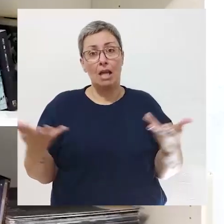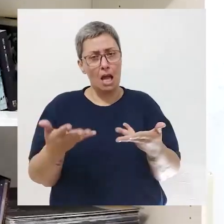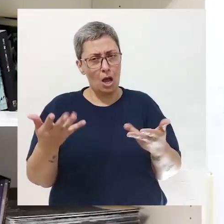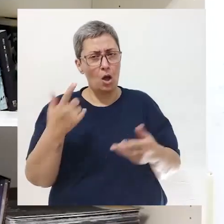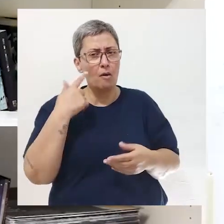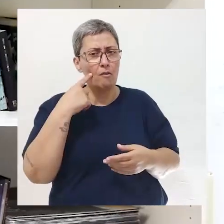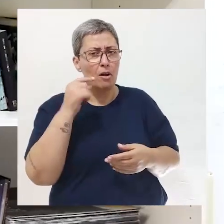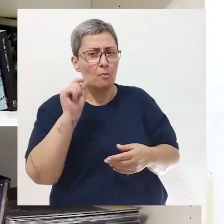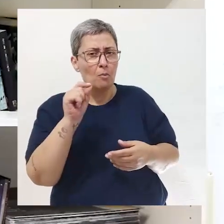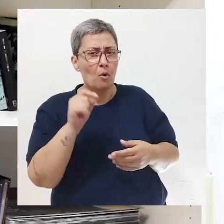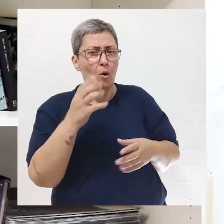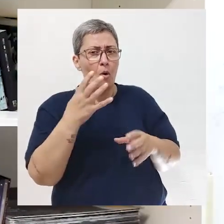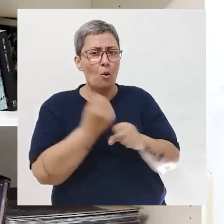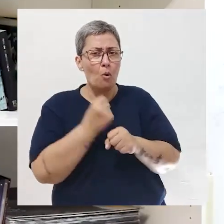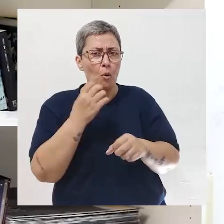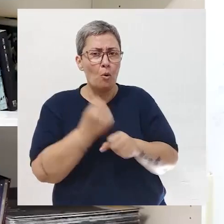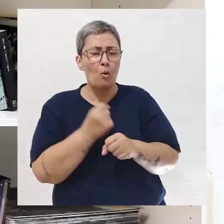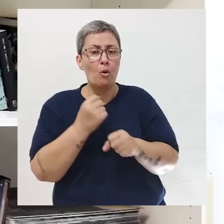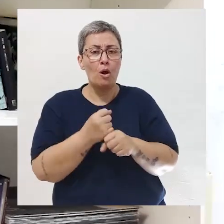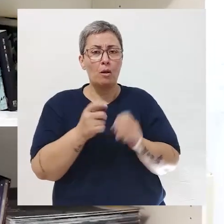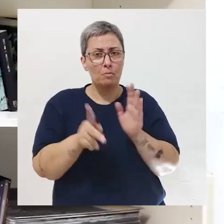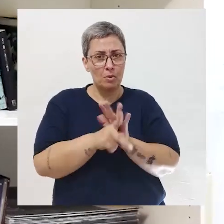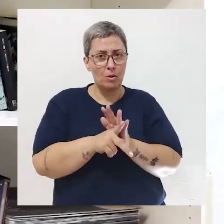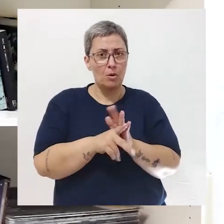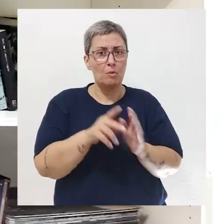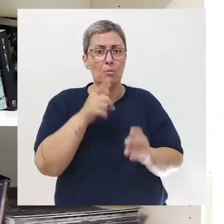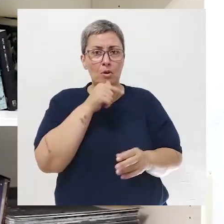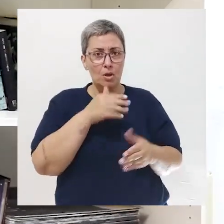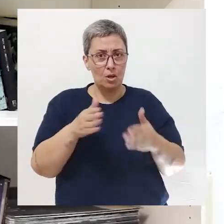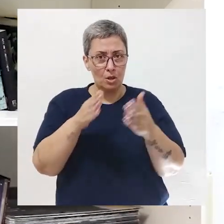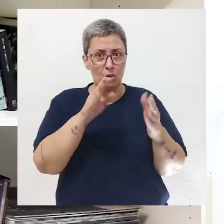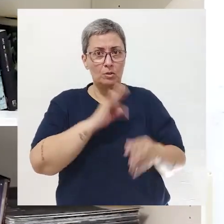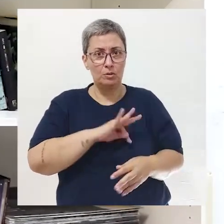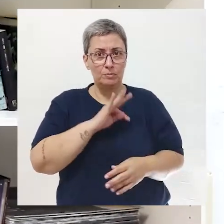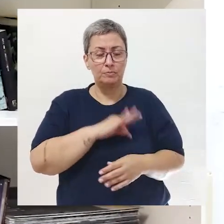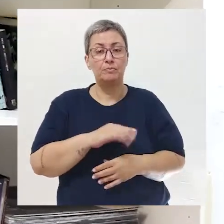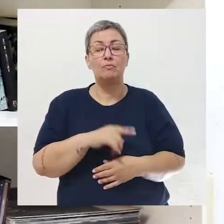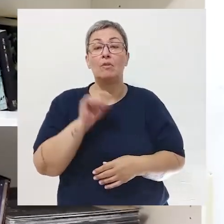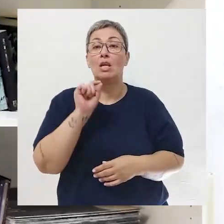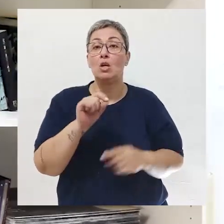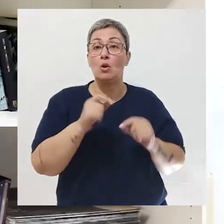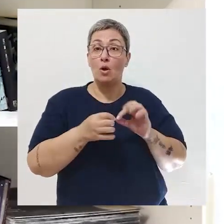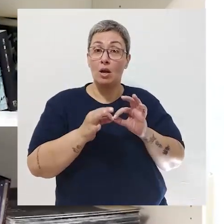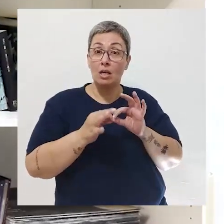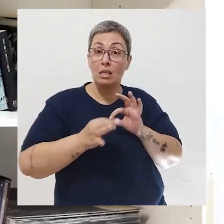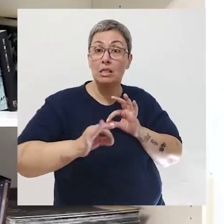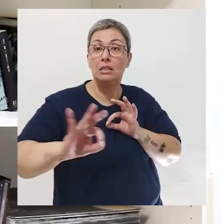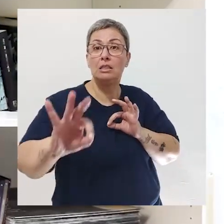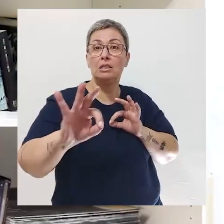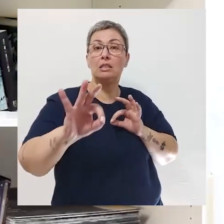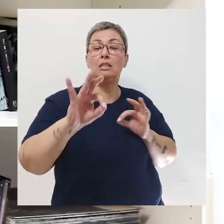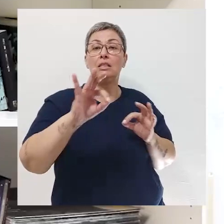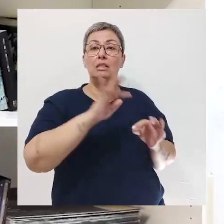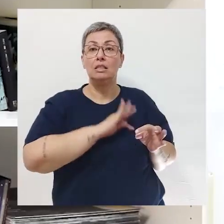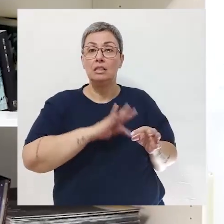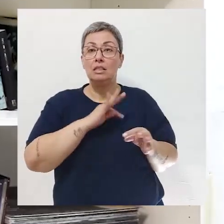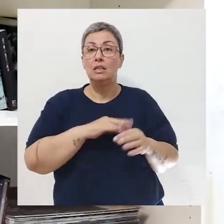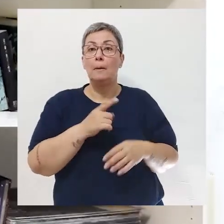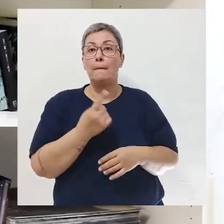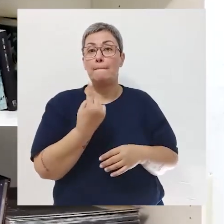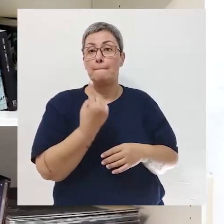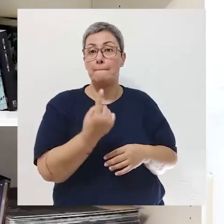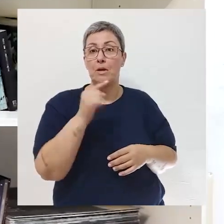Agora vamos a alguns dados gerais do Rio Tietê. Preste atenção. O comprimento do Rio Tietê é